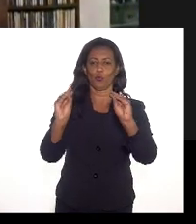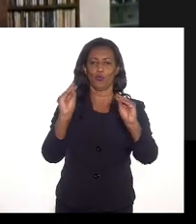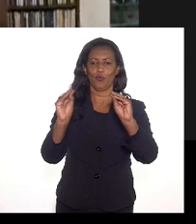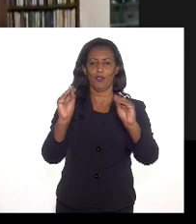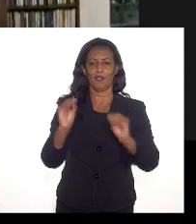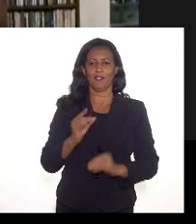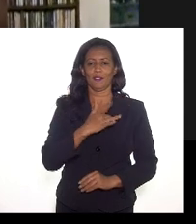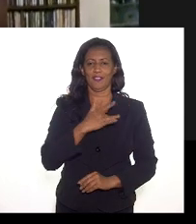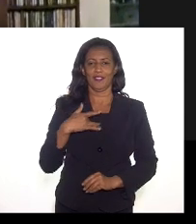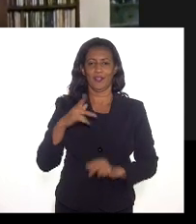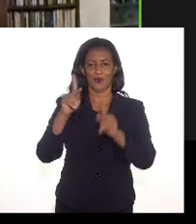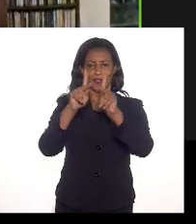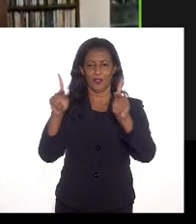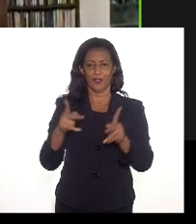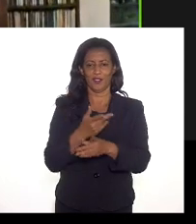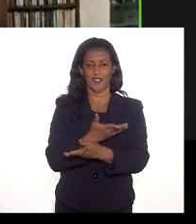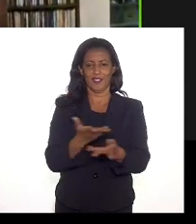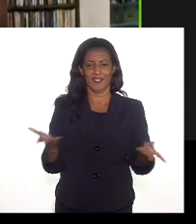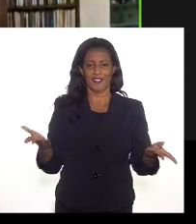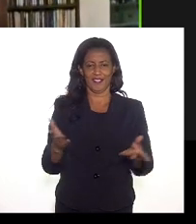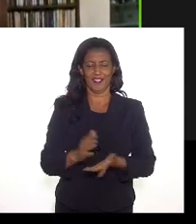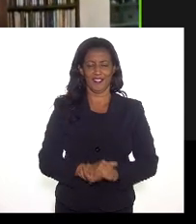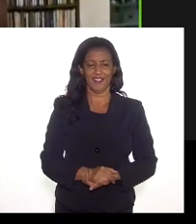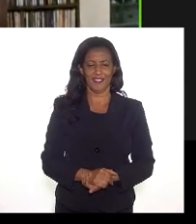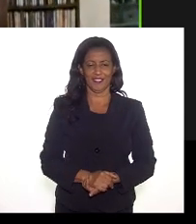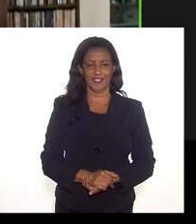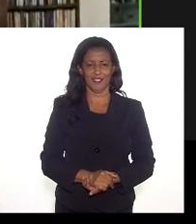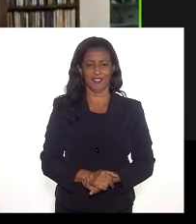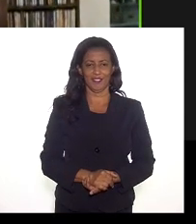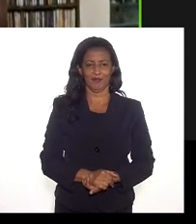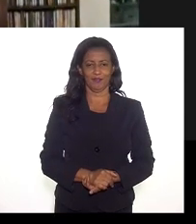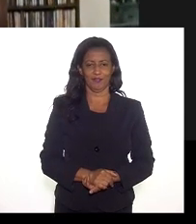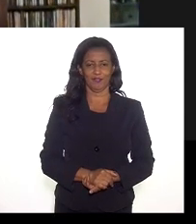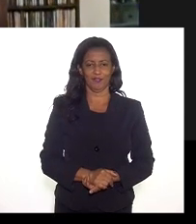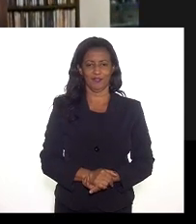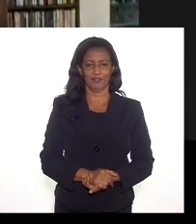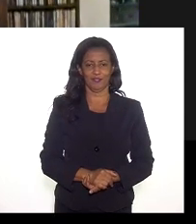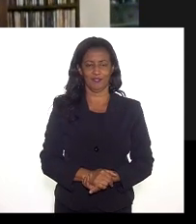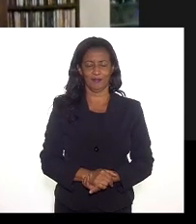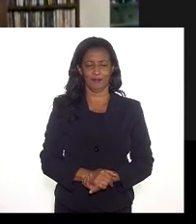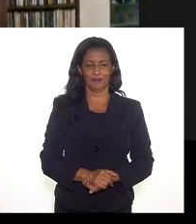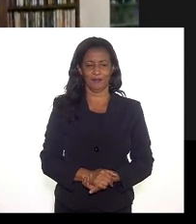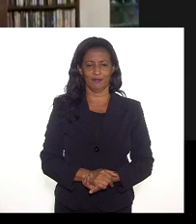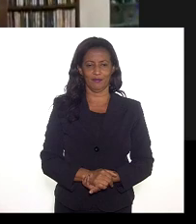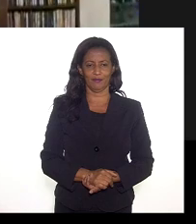e paz para todos enorme para você é claro encerrada a sessão